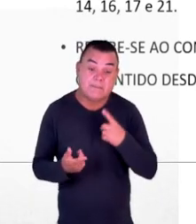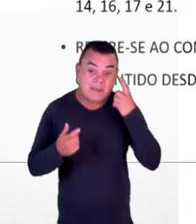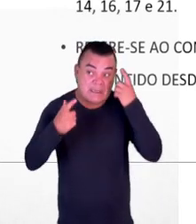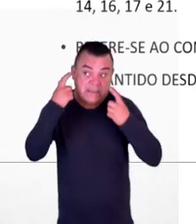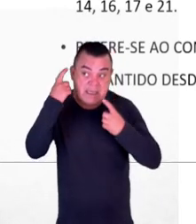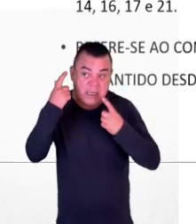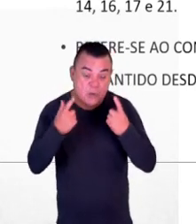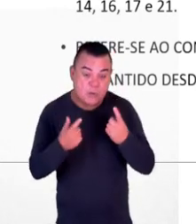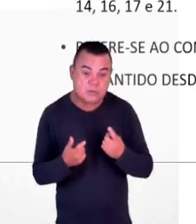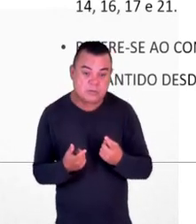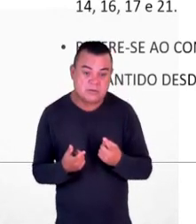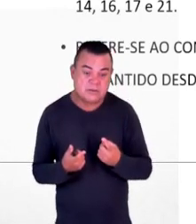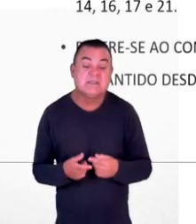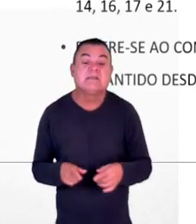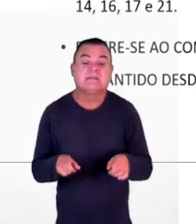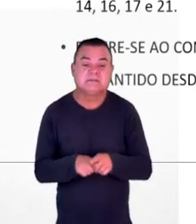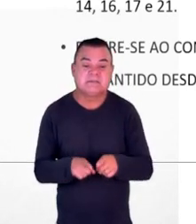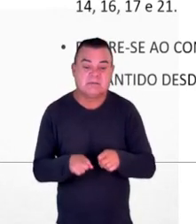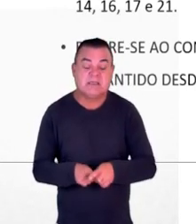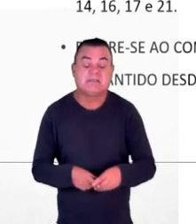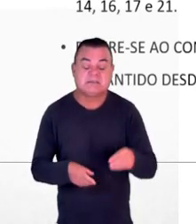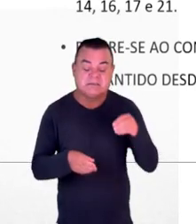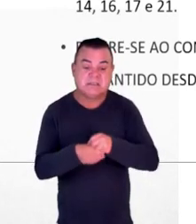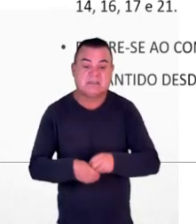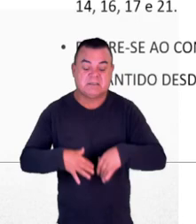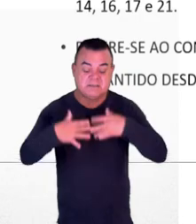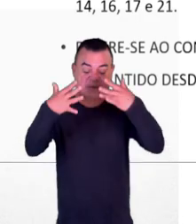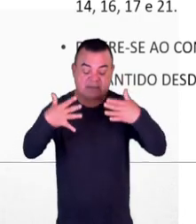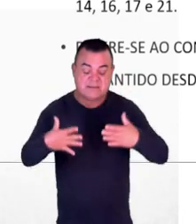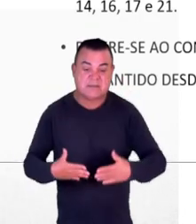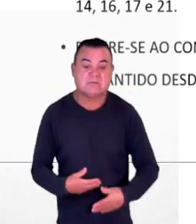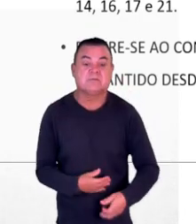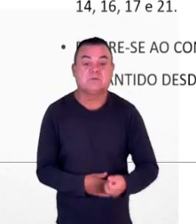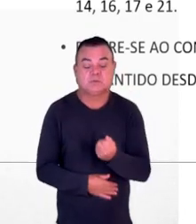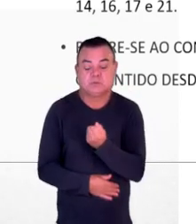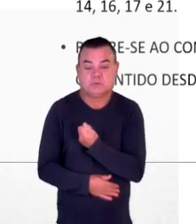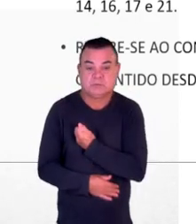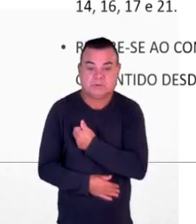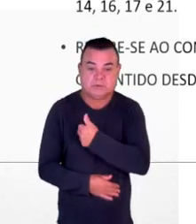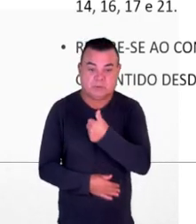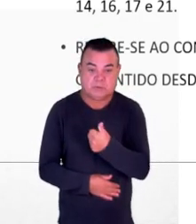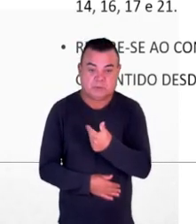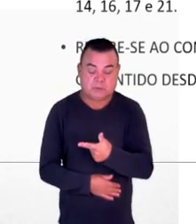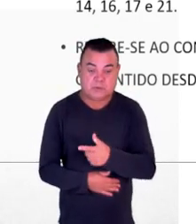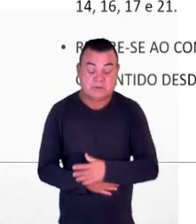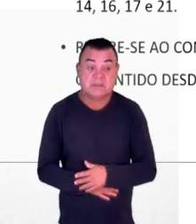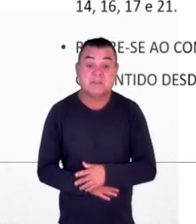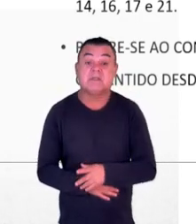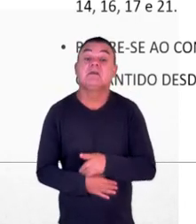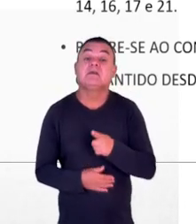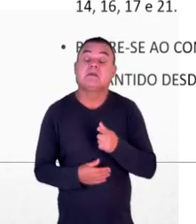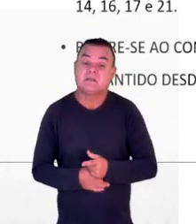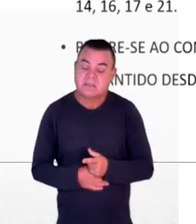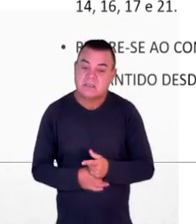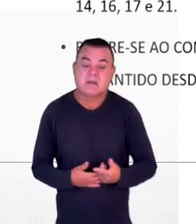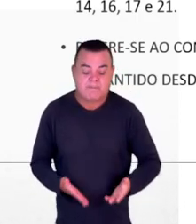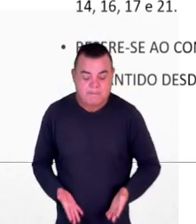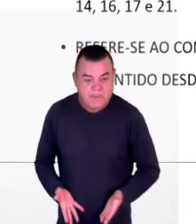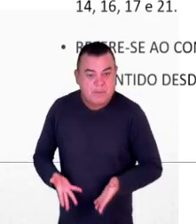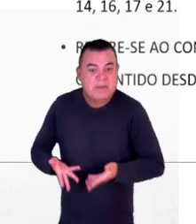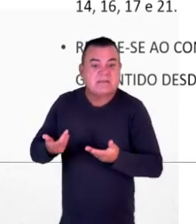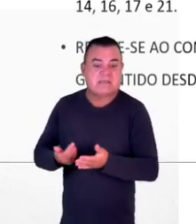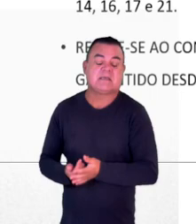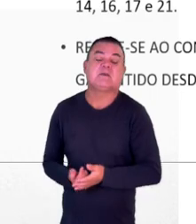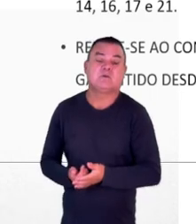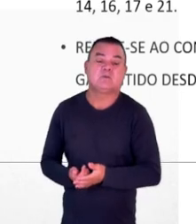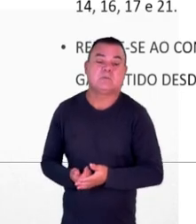preocupação que está nas orientações Gerais número 12 que ele ajudou altamente a desenvolver junto com van